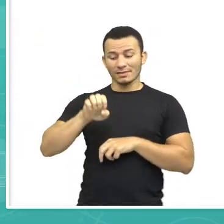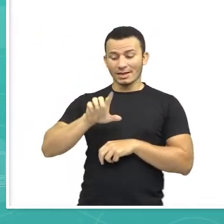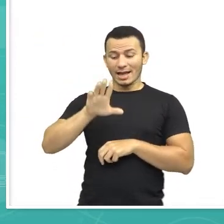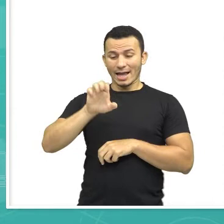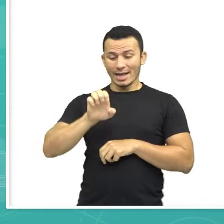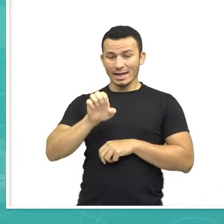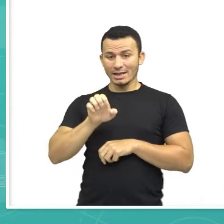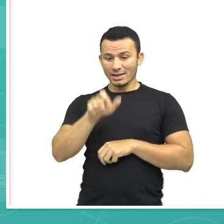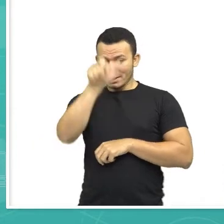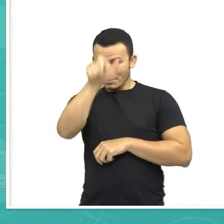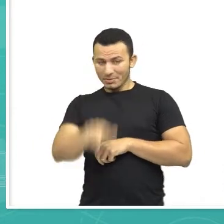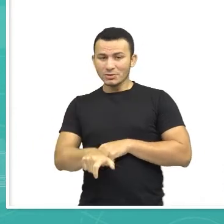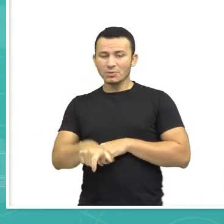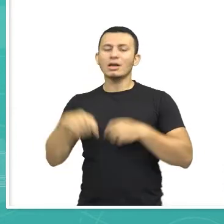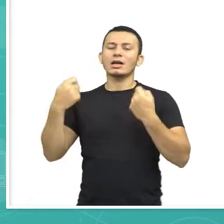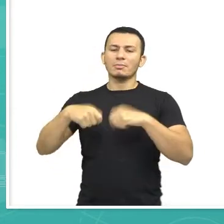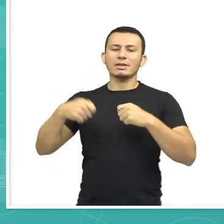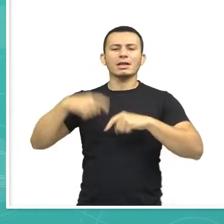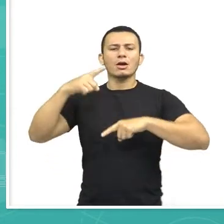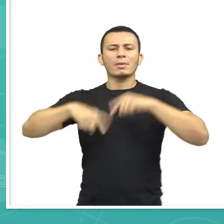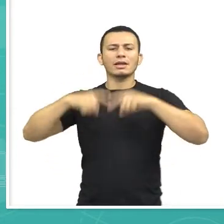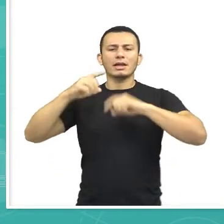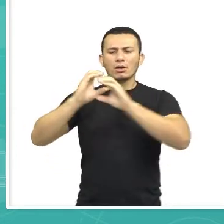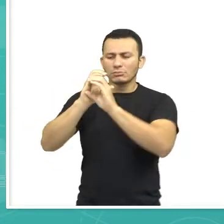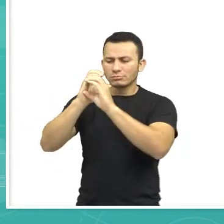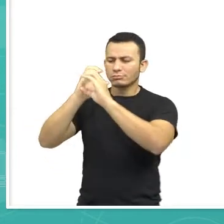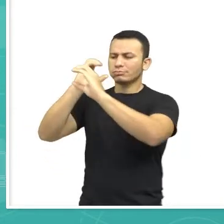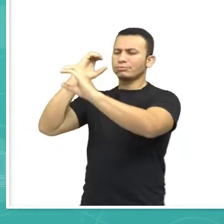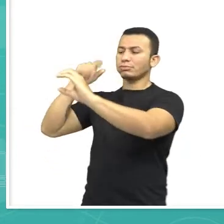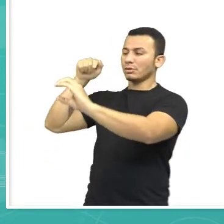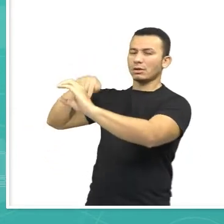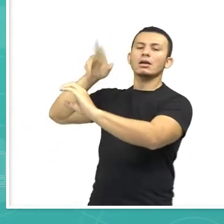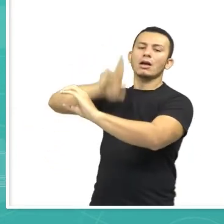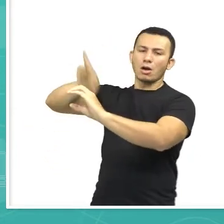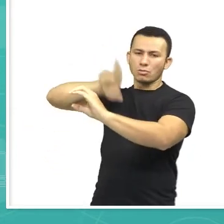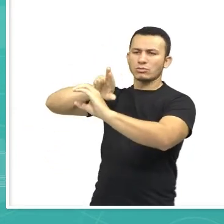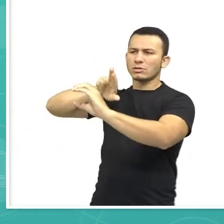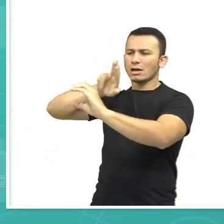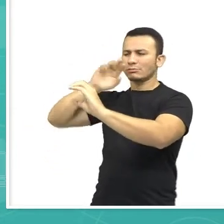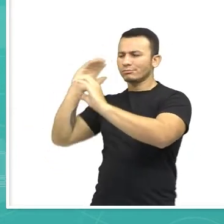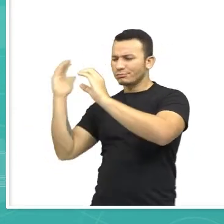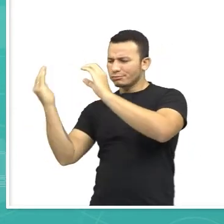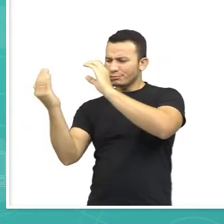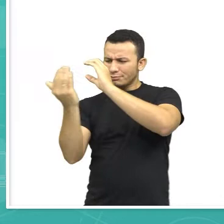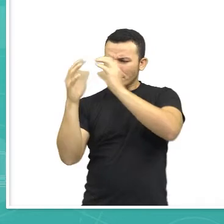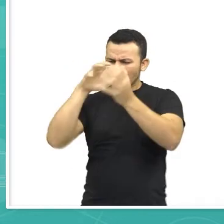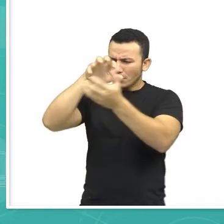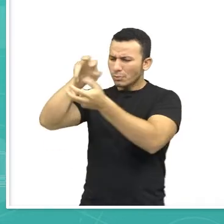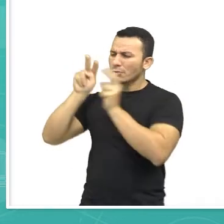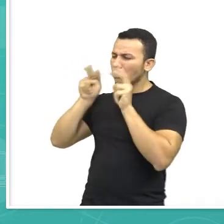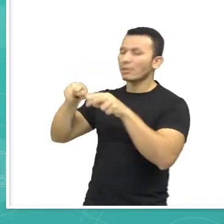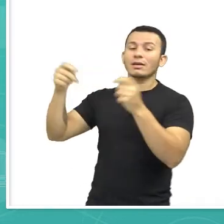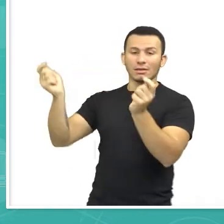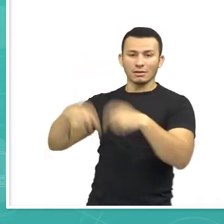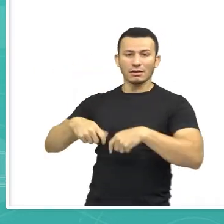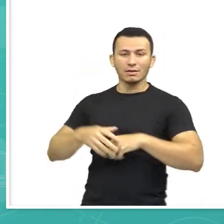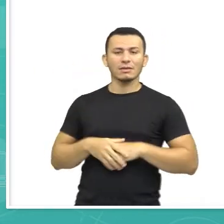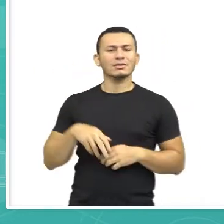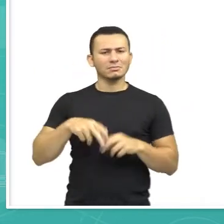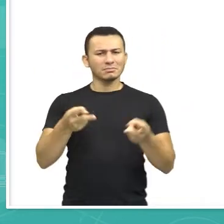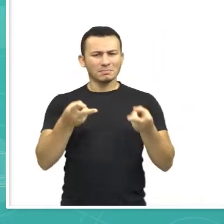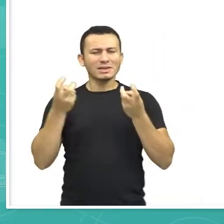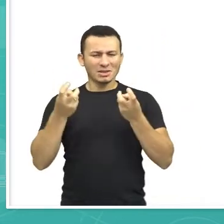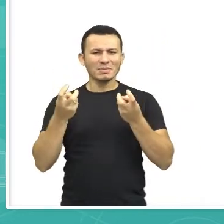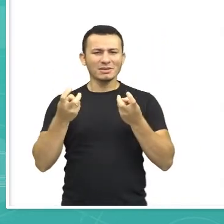precisa usar o seu telescópio para poder enxergá-los. Notaram aí que ele vai trazer esses elementos de coesão para não repetir?